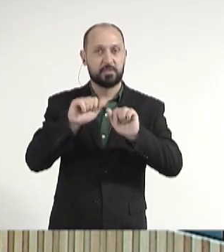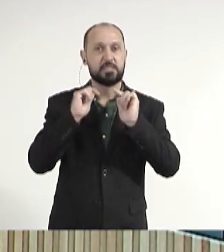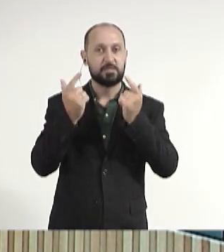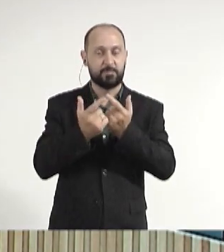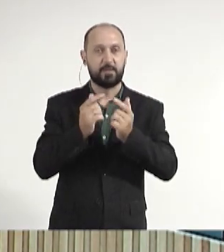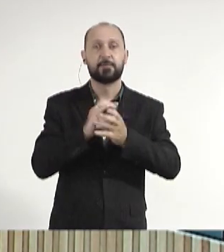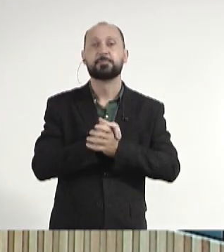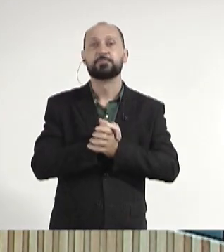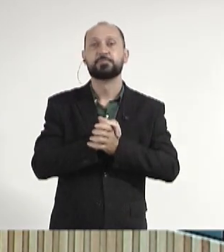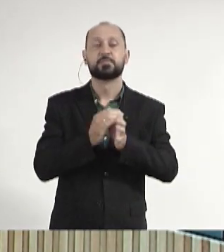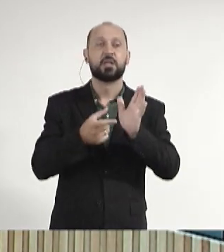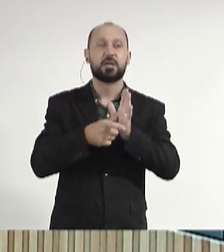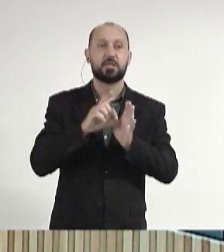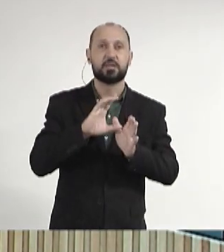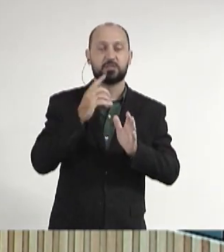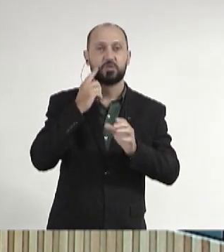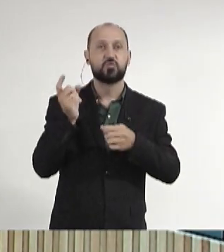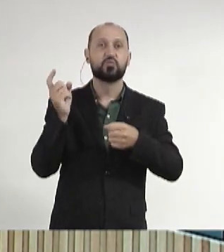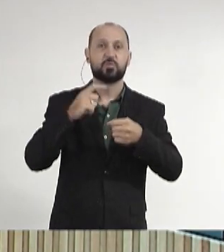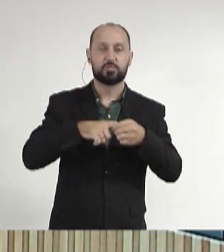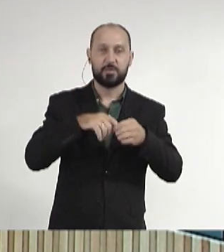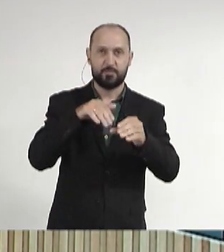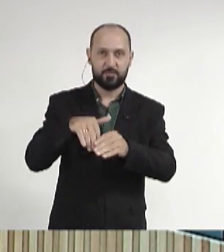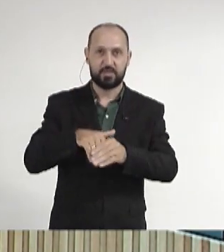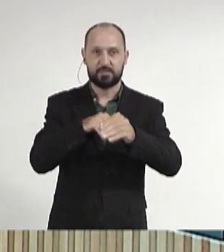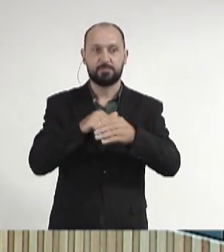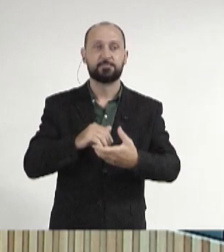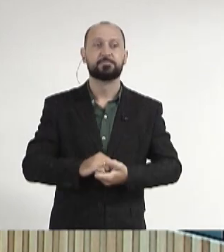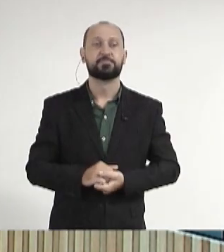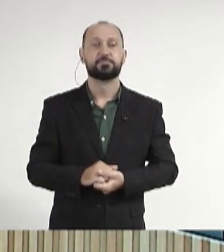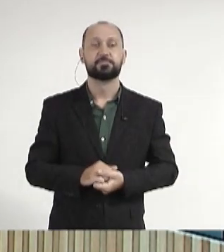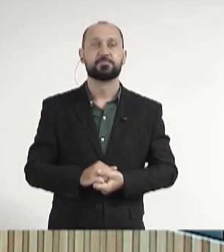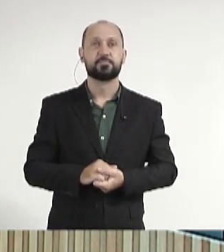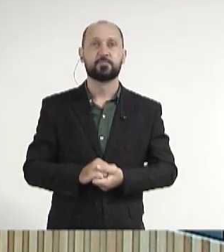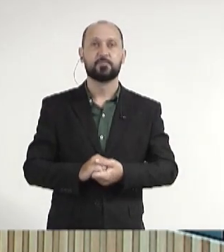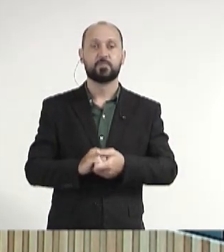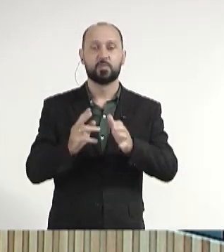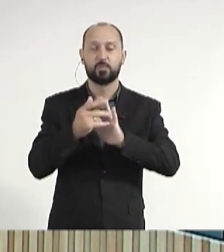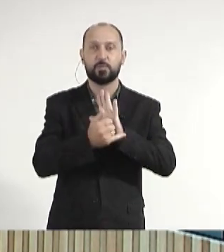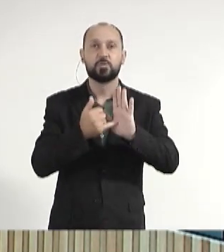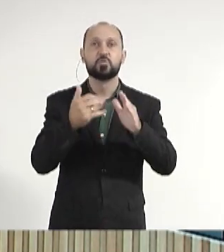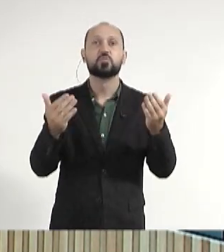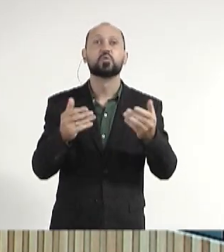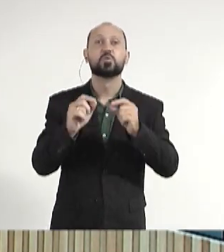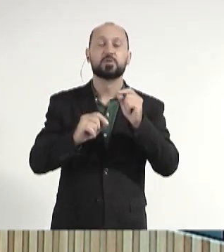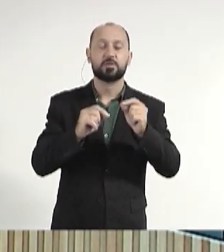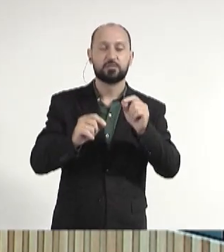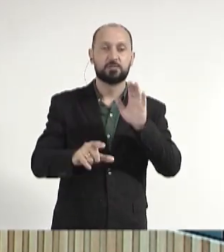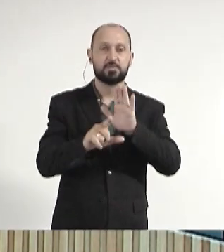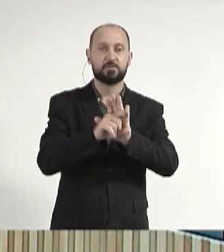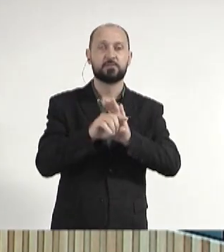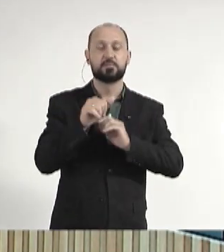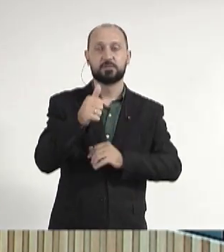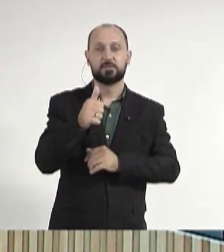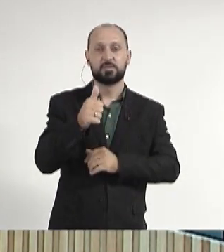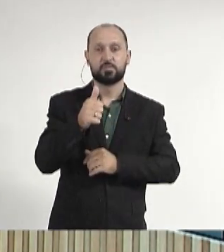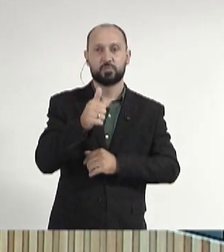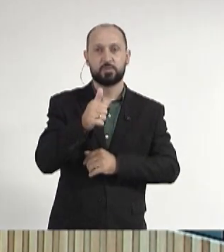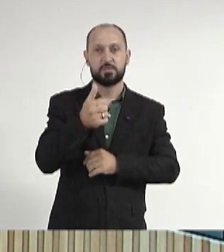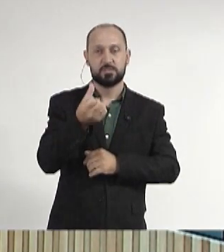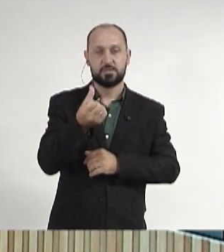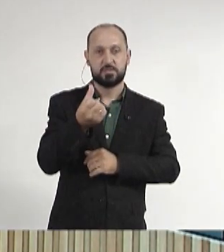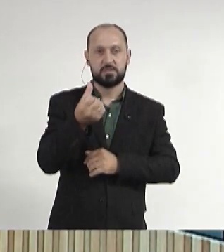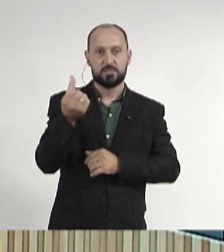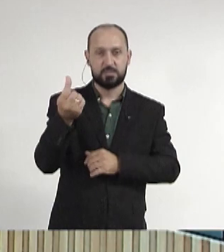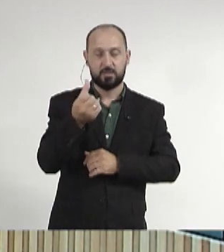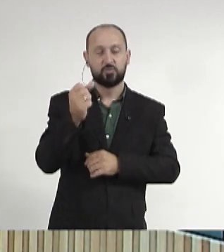Assembleia Legislativa, antes de voltar para a segunda votação no plenário. Próximo projeto da pauta de hoje, projeto de lei de número 166